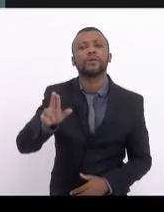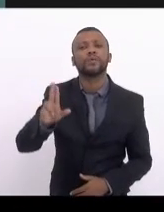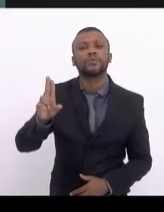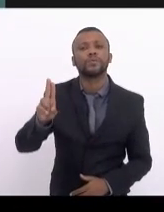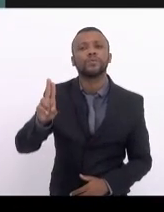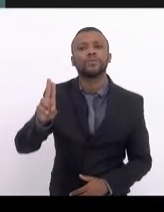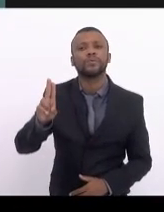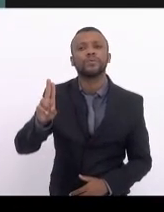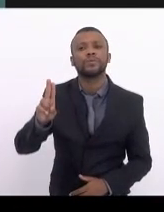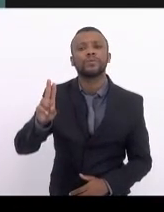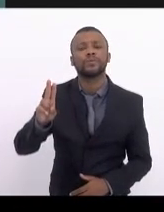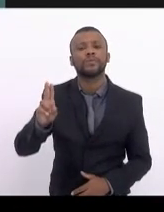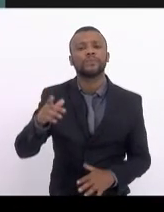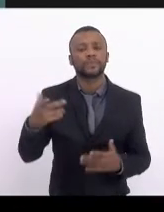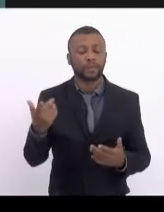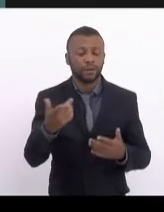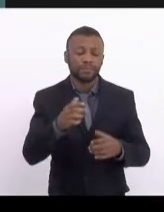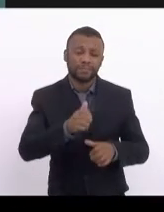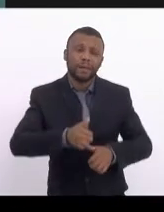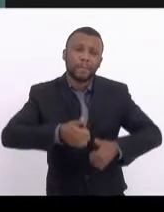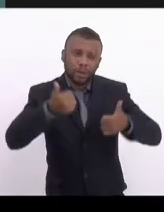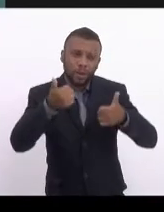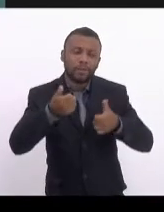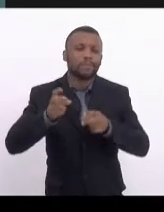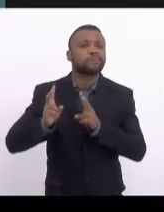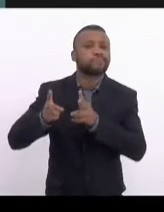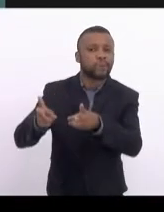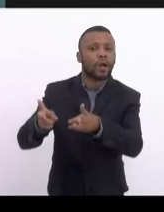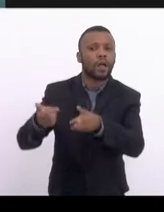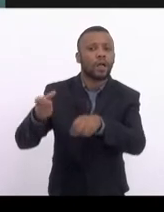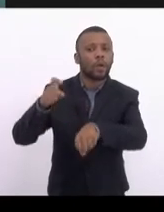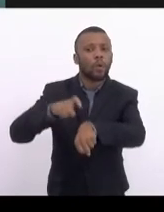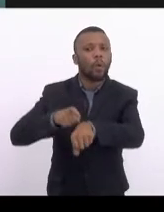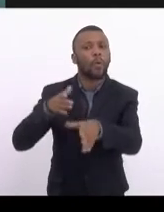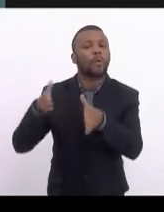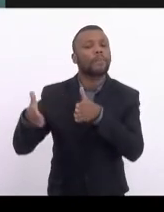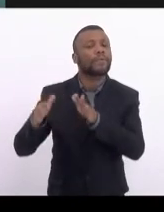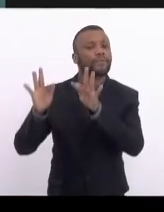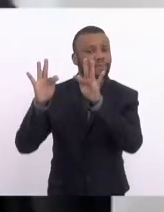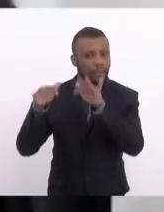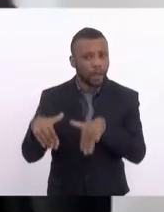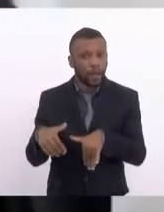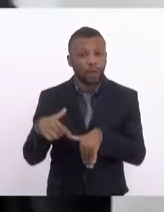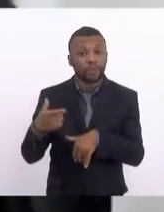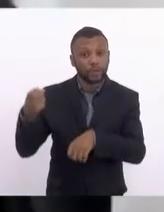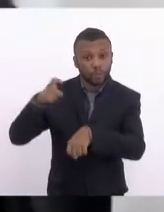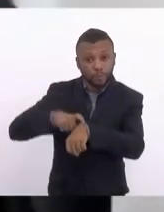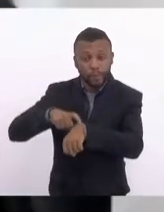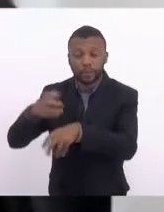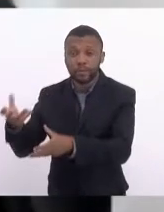Eu vou guardar, então, vou seguir com o expediente final e assim que eu receber...